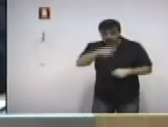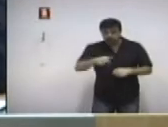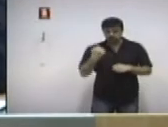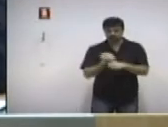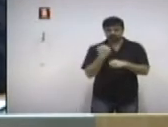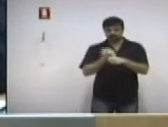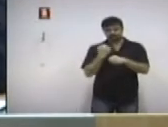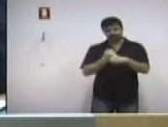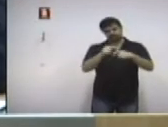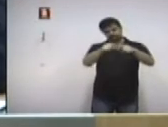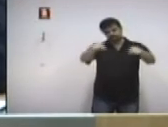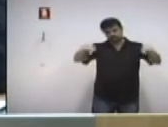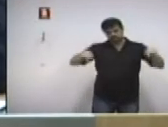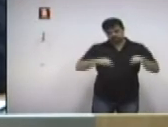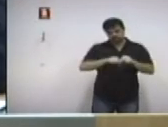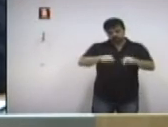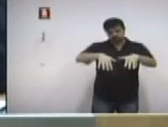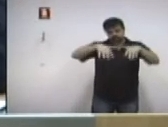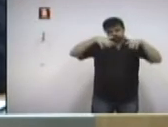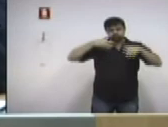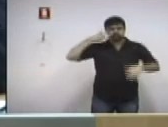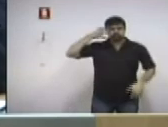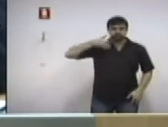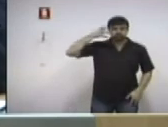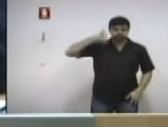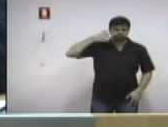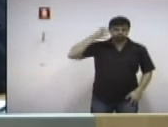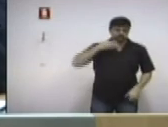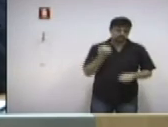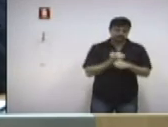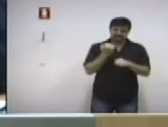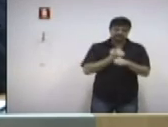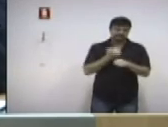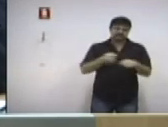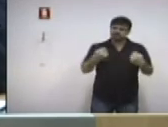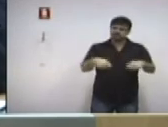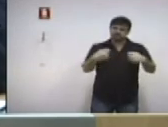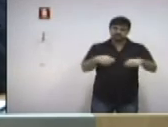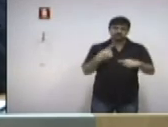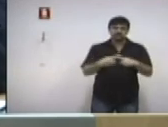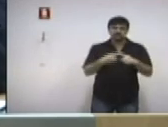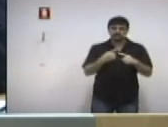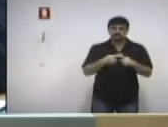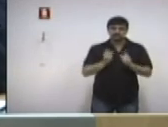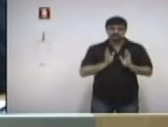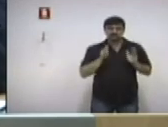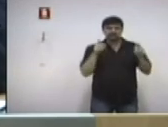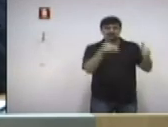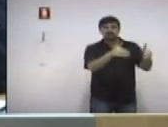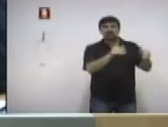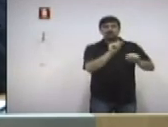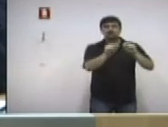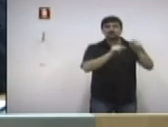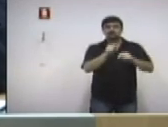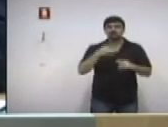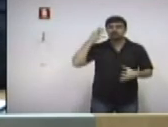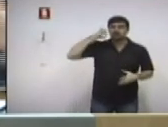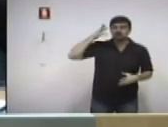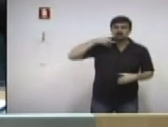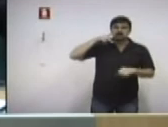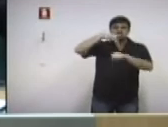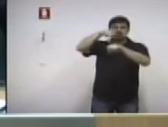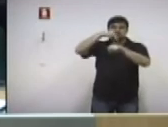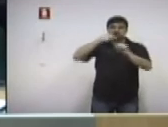não há nesse momento de centro de convenções porque beneficiaria uma população de Fora o